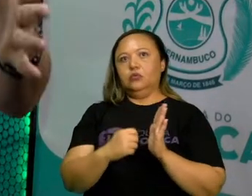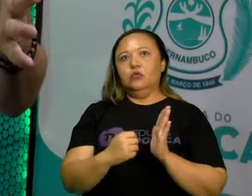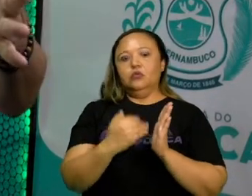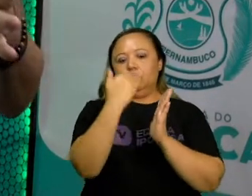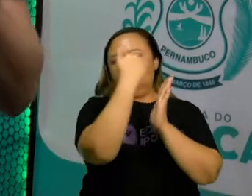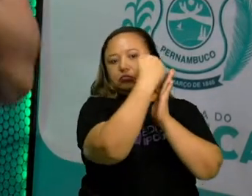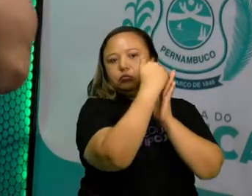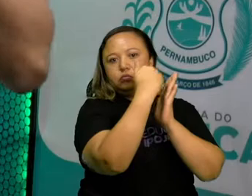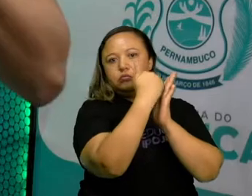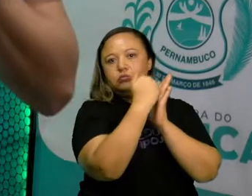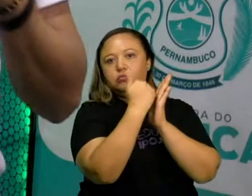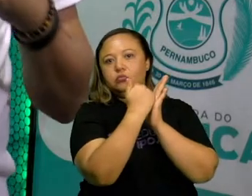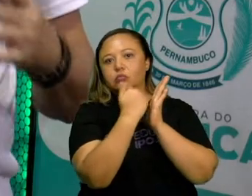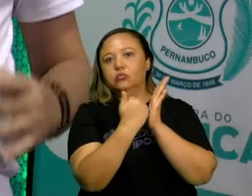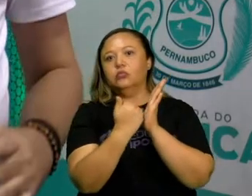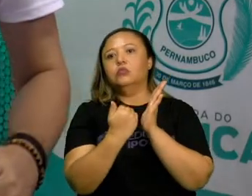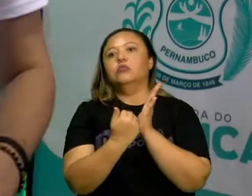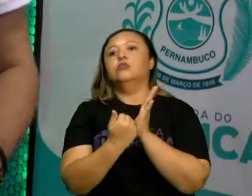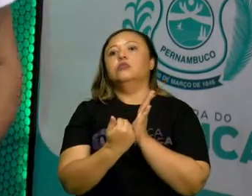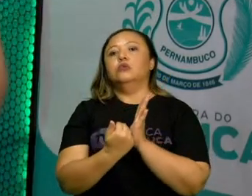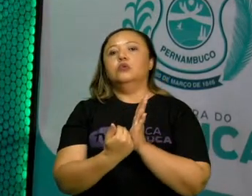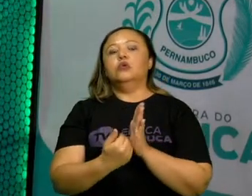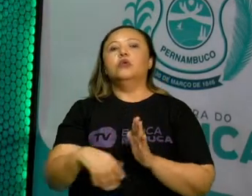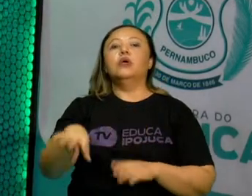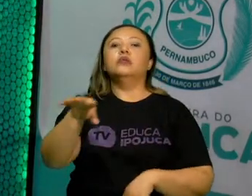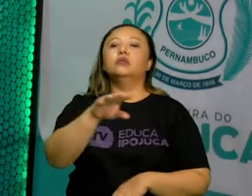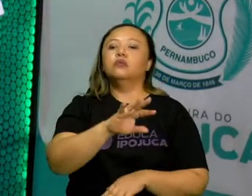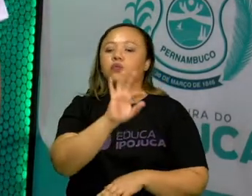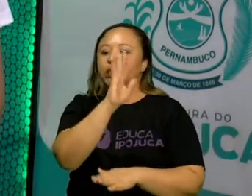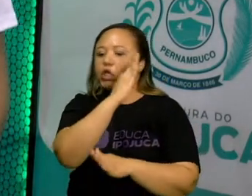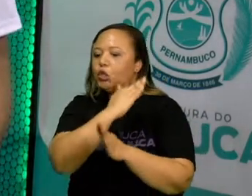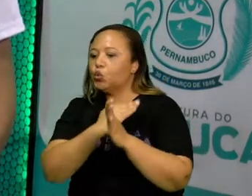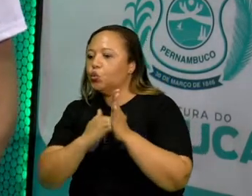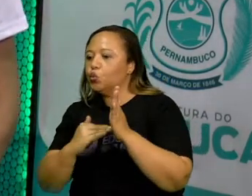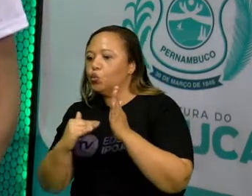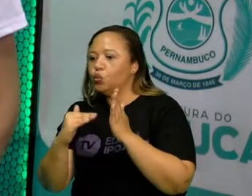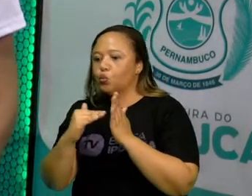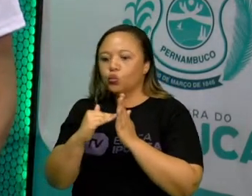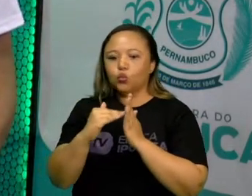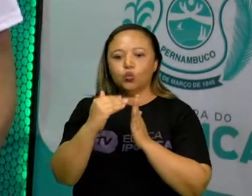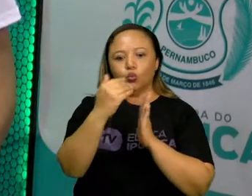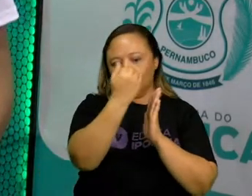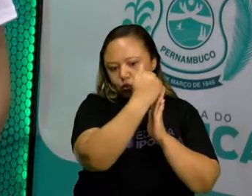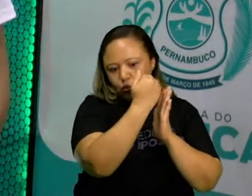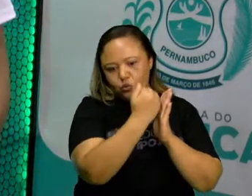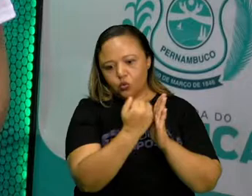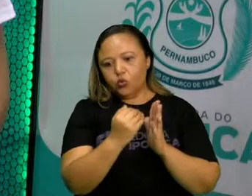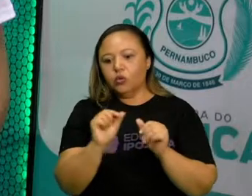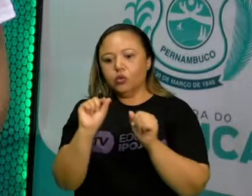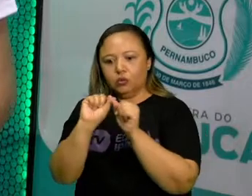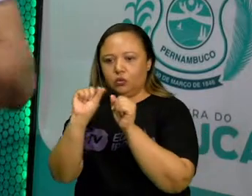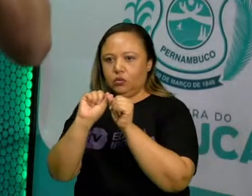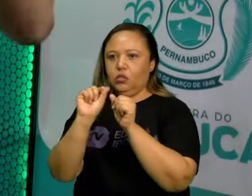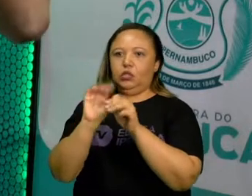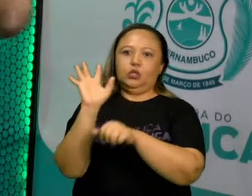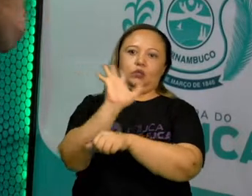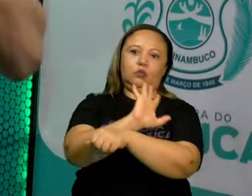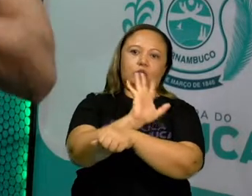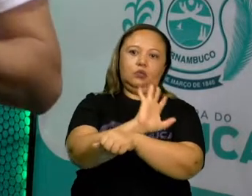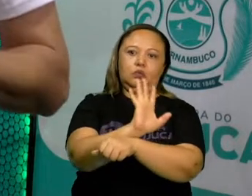Oi e esse projeto vai ter todas as etapas de como é que eu vou fazer esse filme